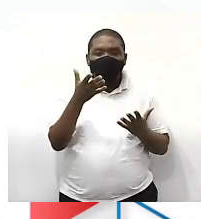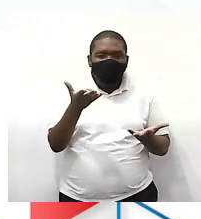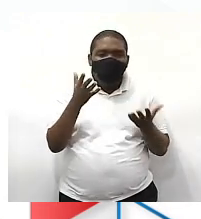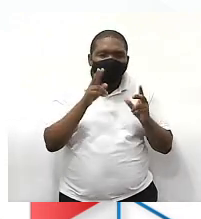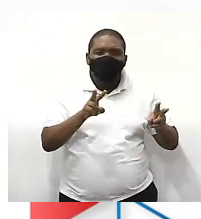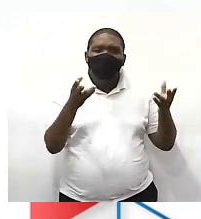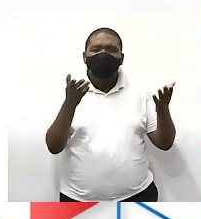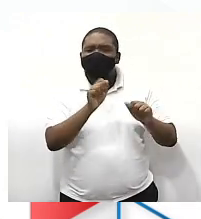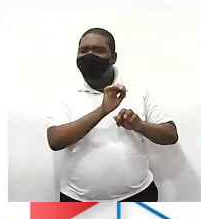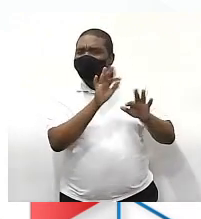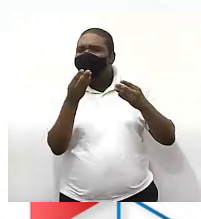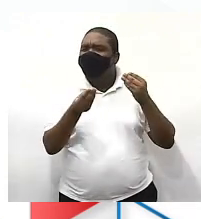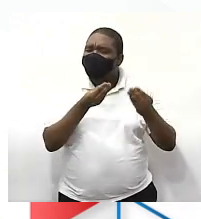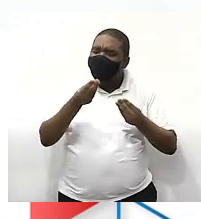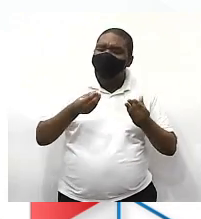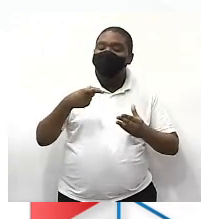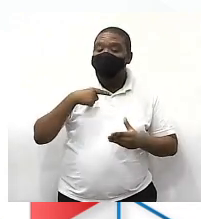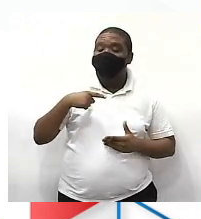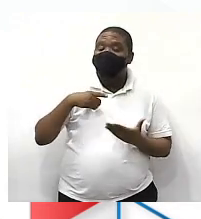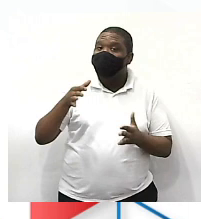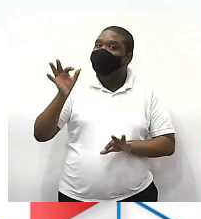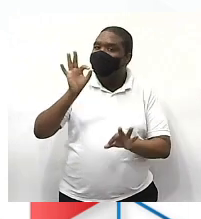bom? Então aí nós temos a ordem,